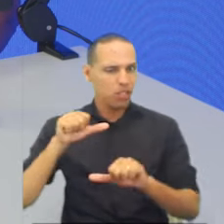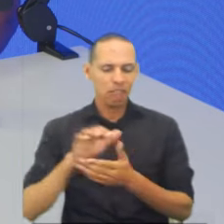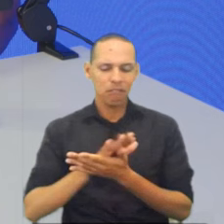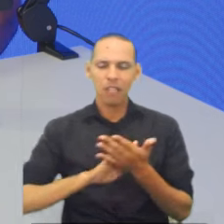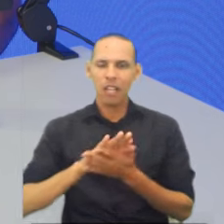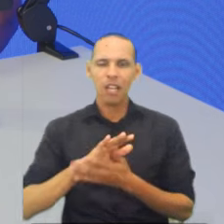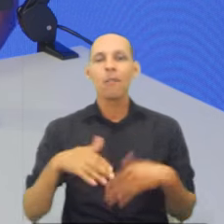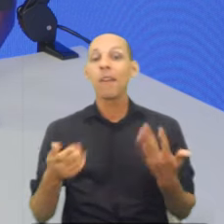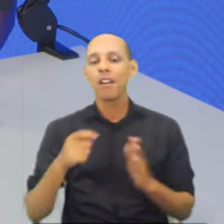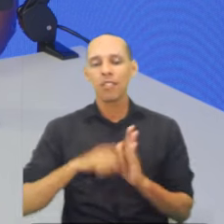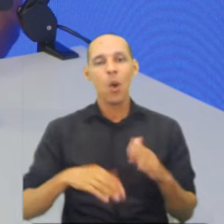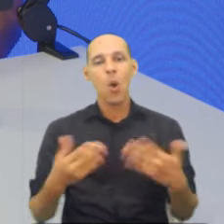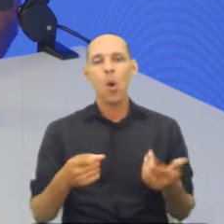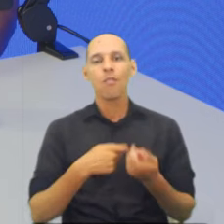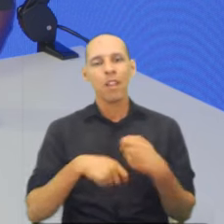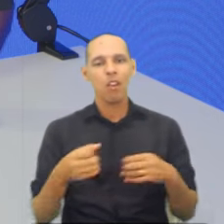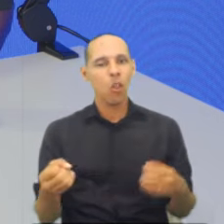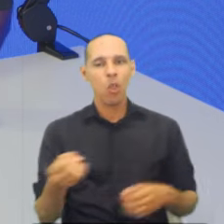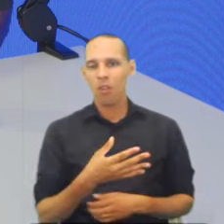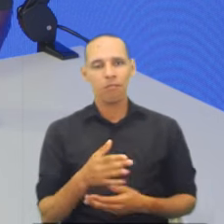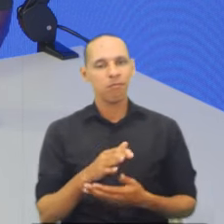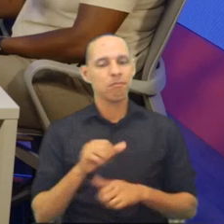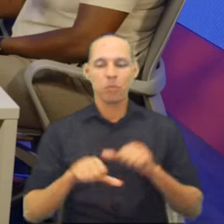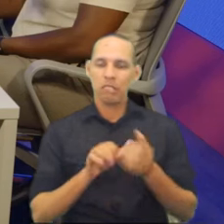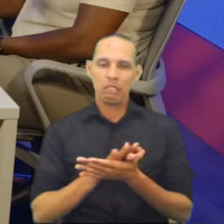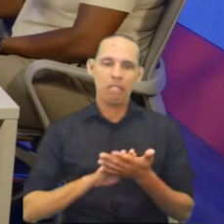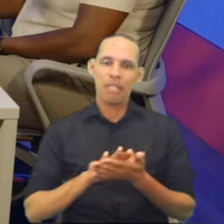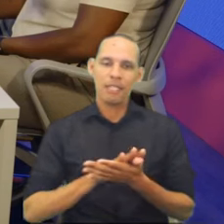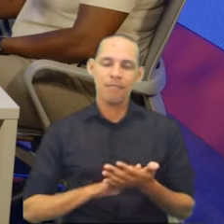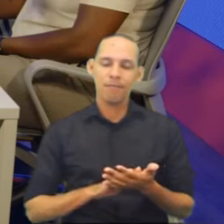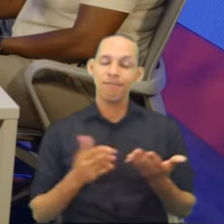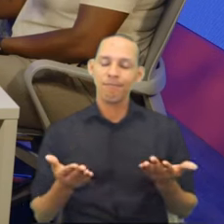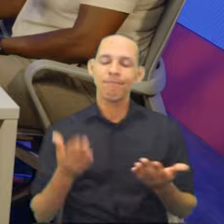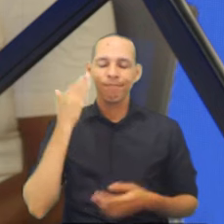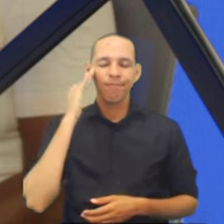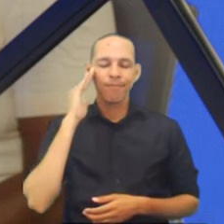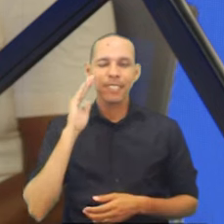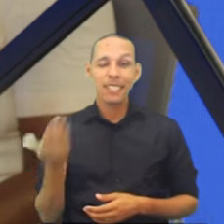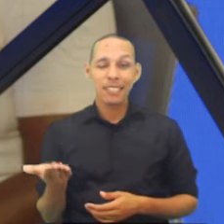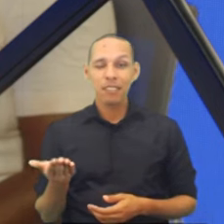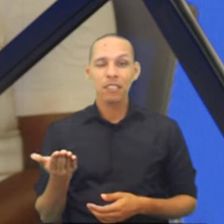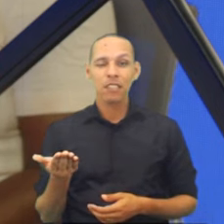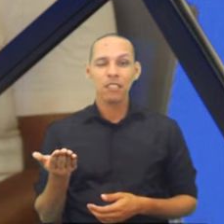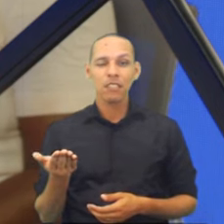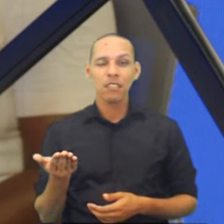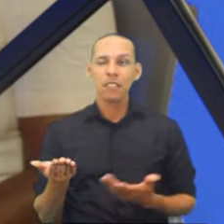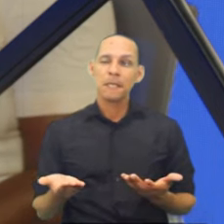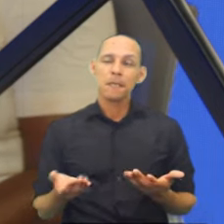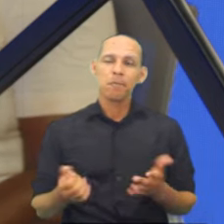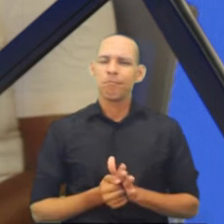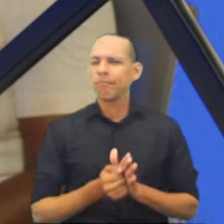que assinou um contrato ou que abriu um novo negócio sim entendemos né ou seja além de não ter não